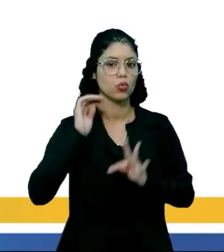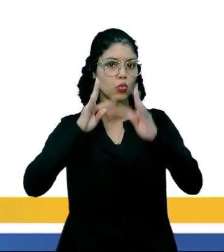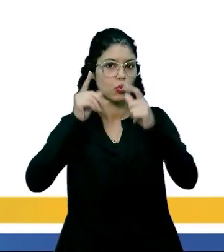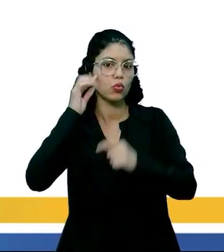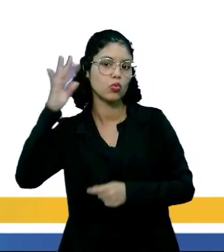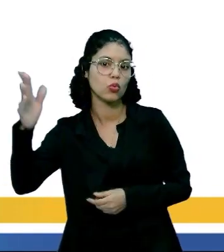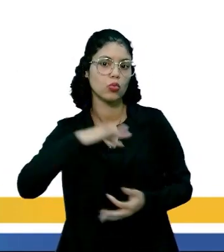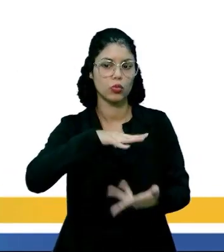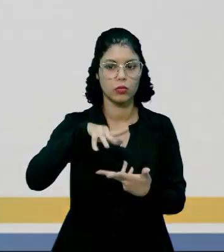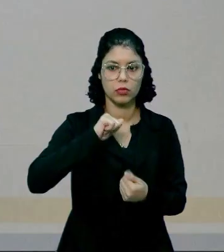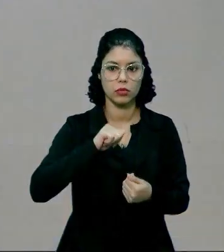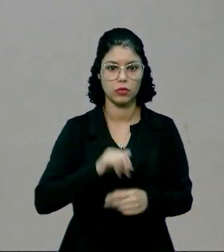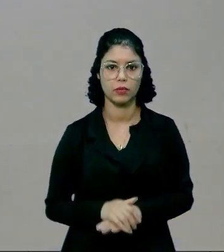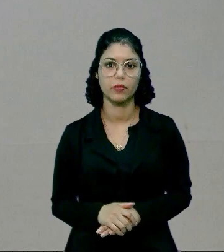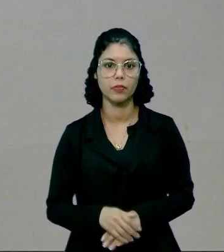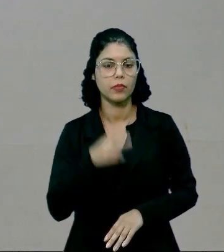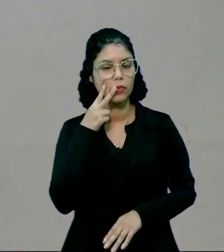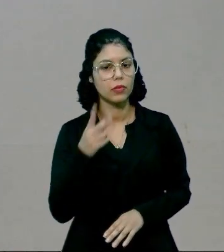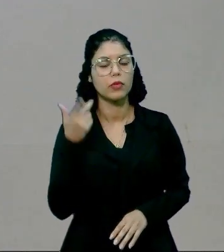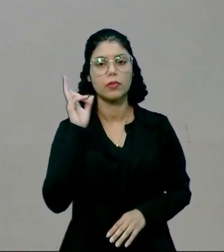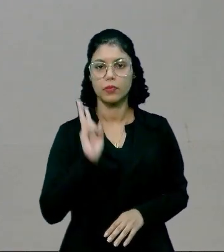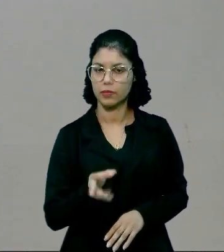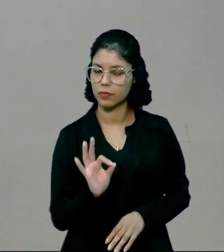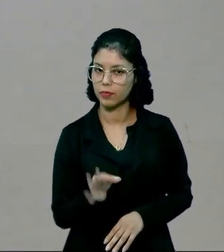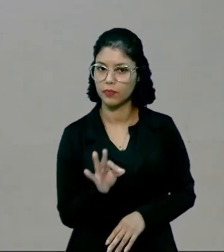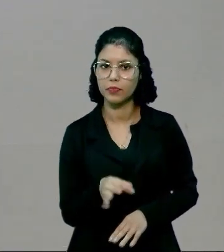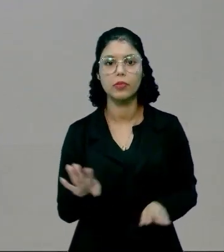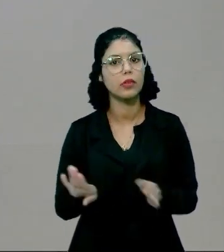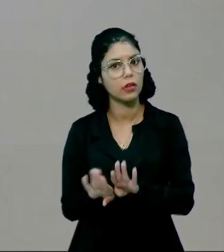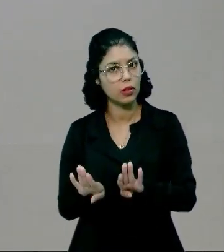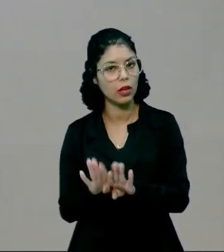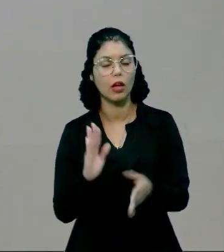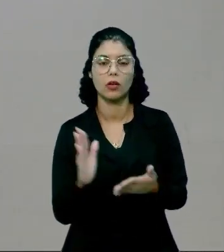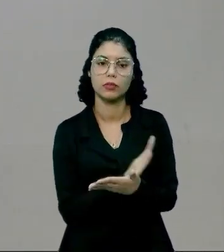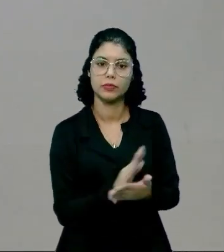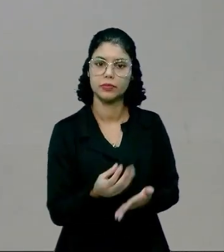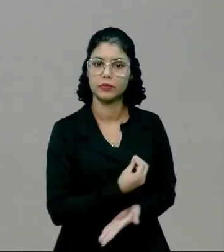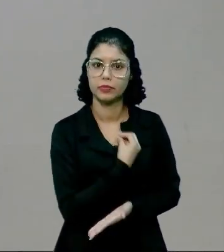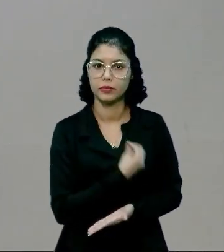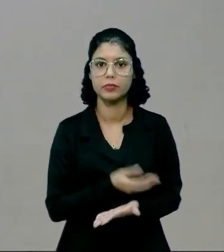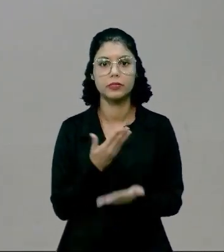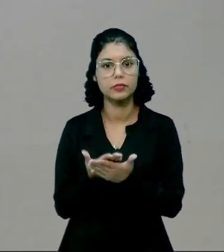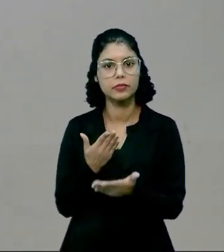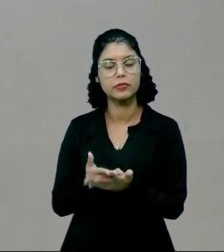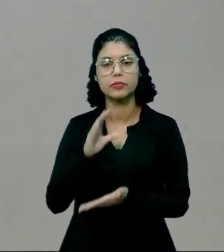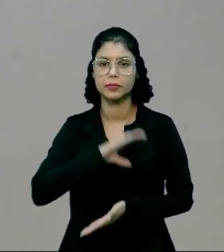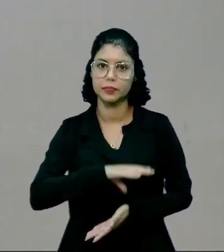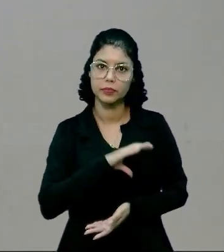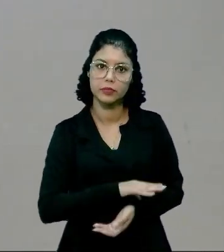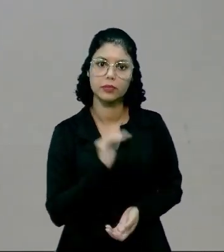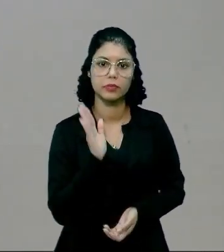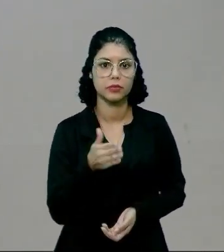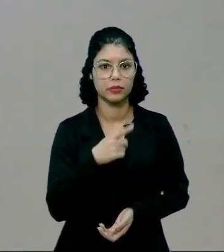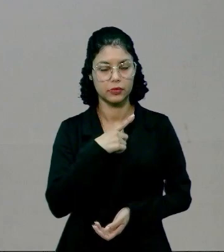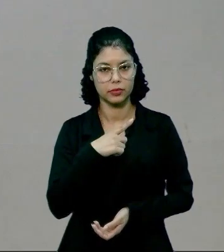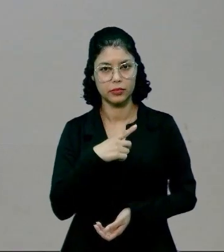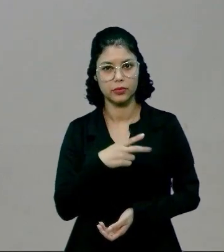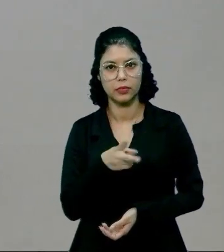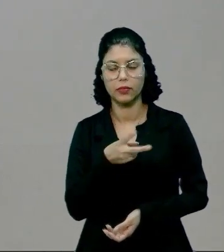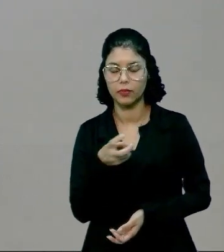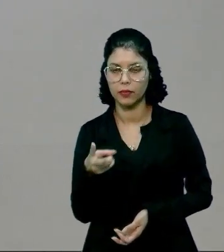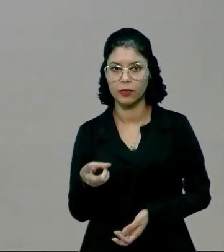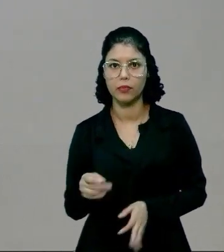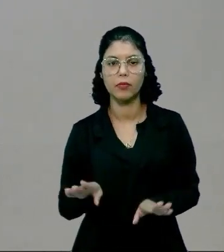mim todos os sonhos do mundo. Você, com certeza, em algum momento da vida, nas aulas de língua portuguesa, já deve ter ouvido